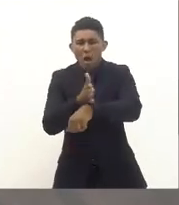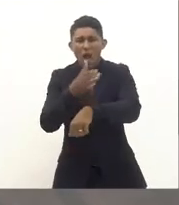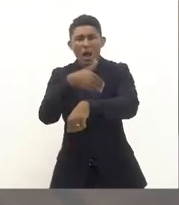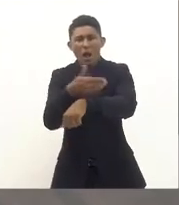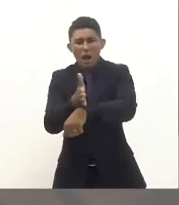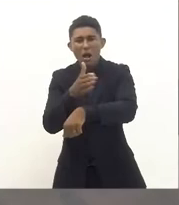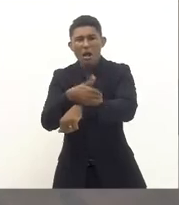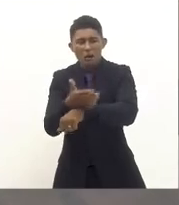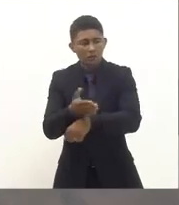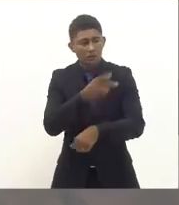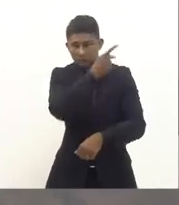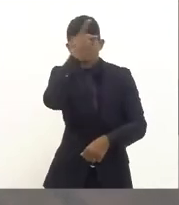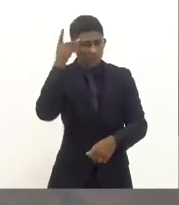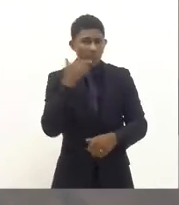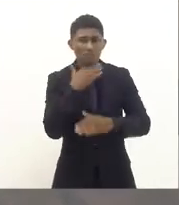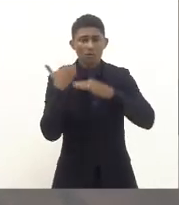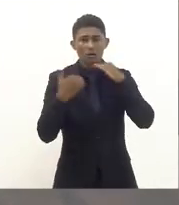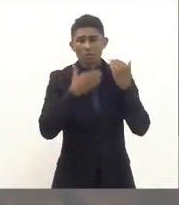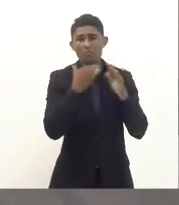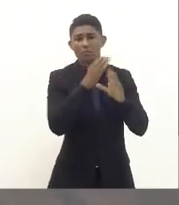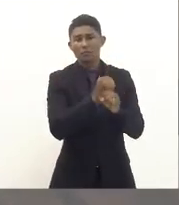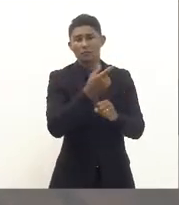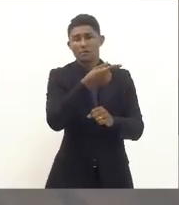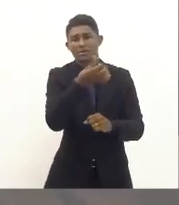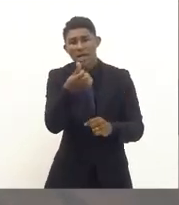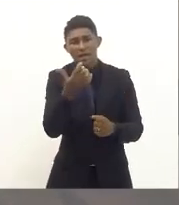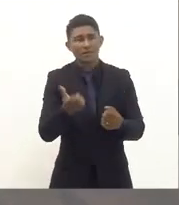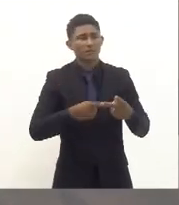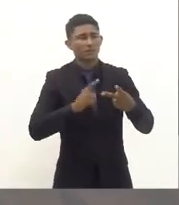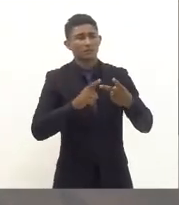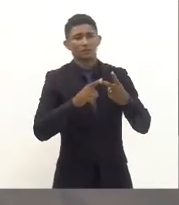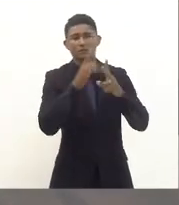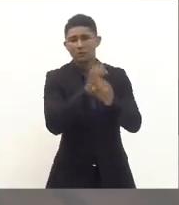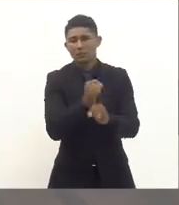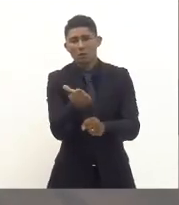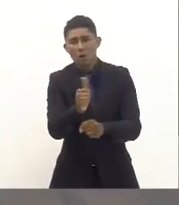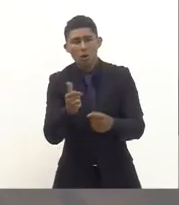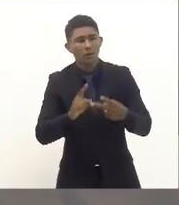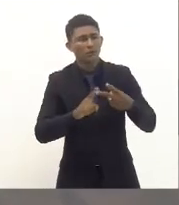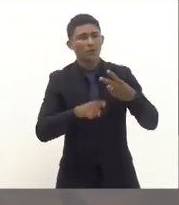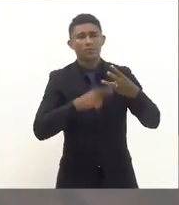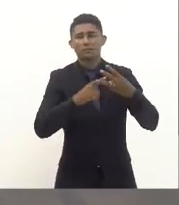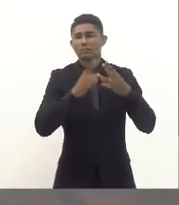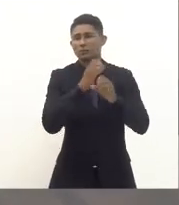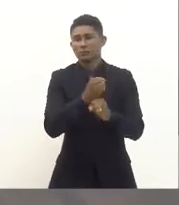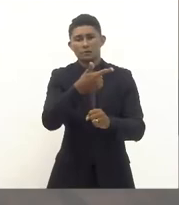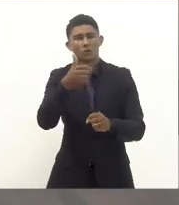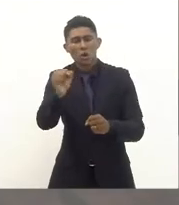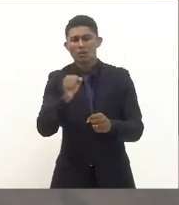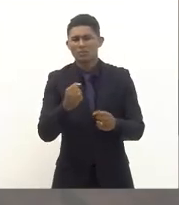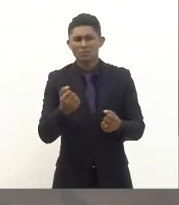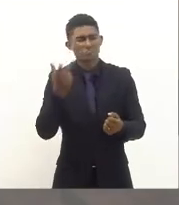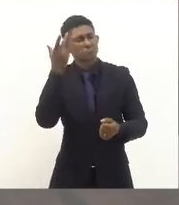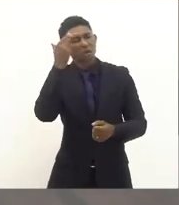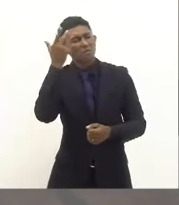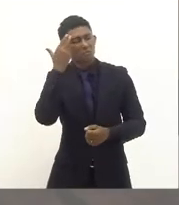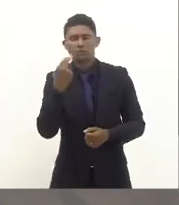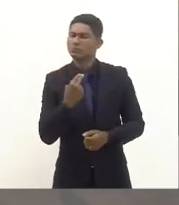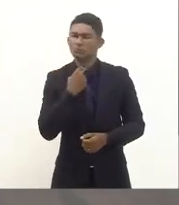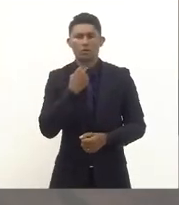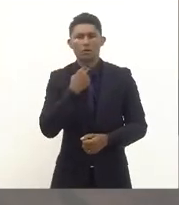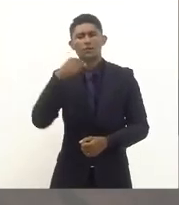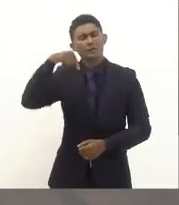naturalizar 26 morte 11 mortes 28 mortes no estado democrático de direito no segundo estado mais